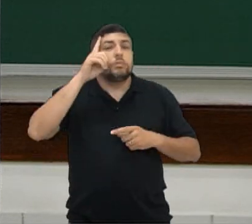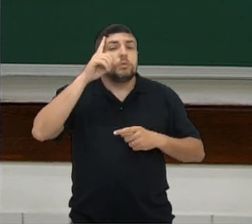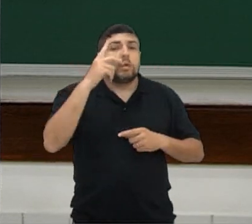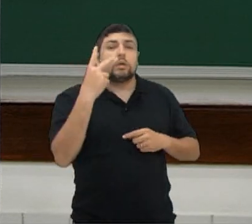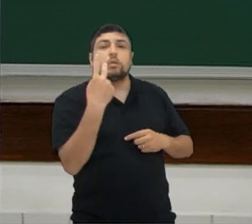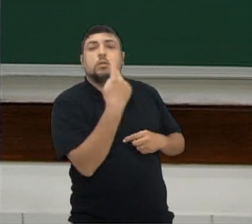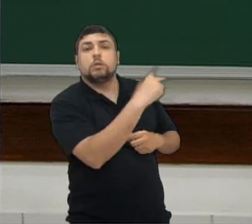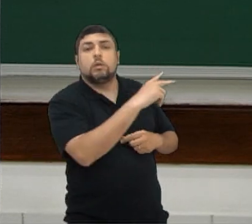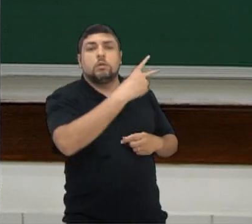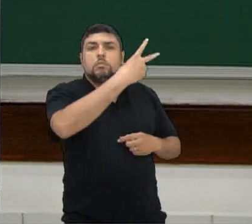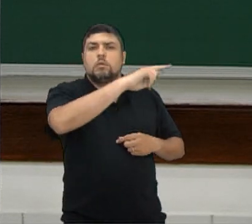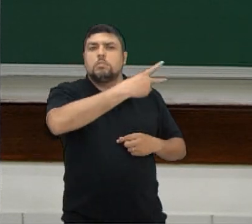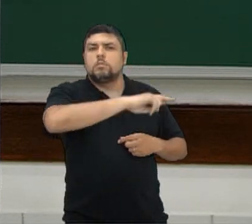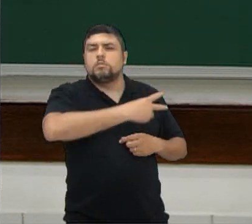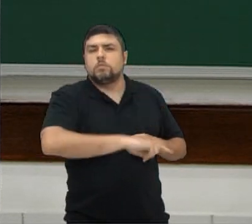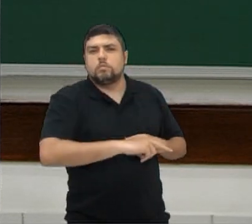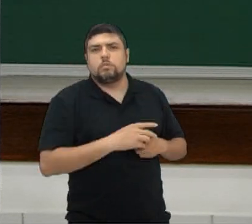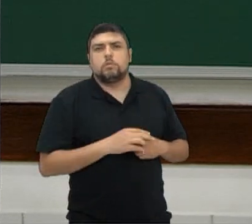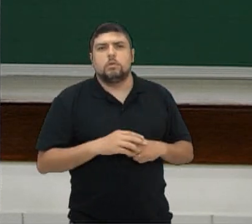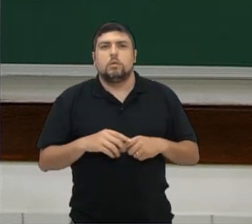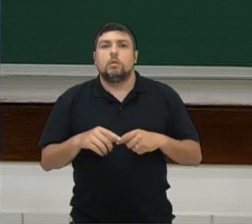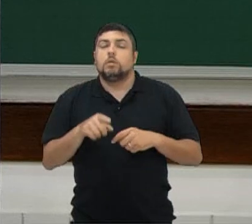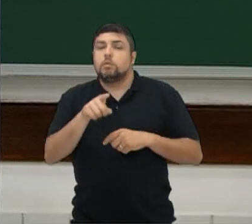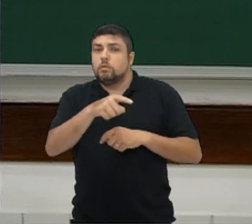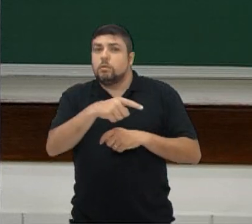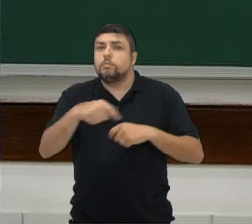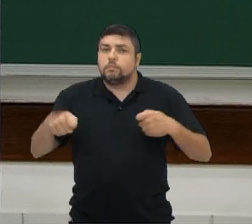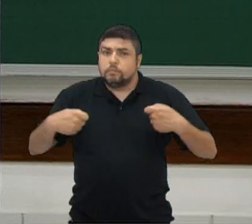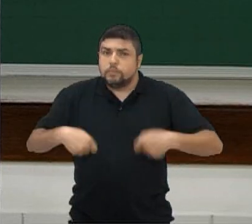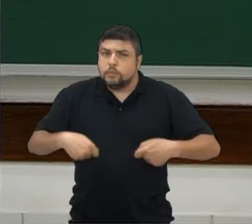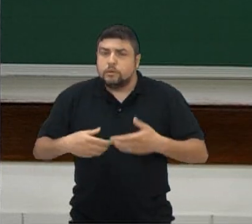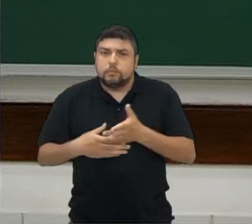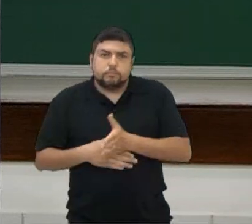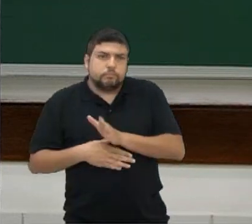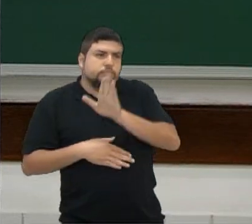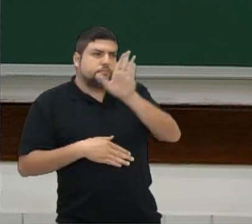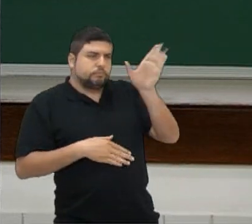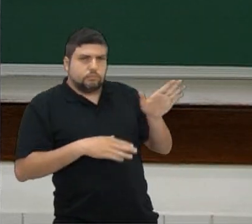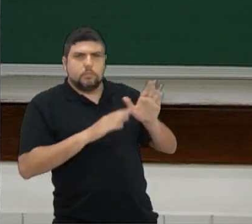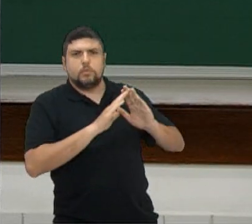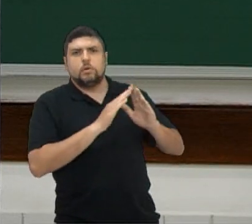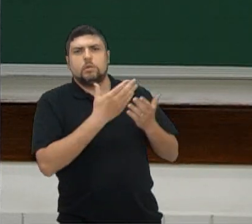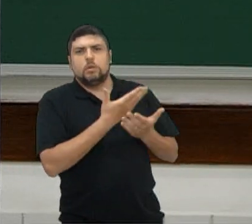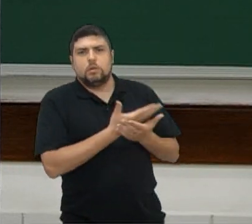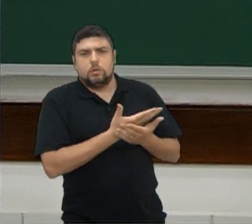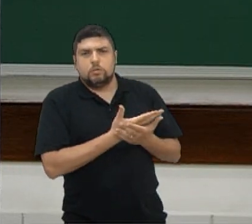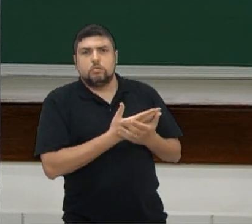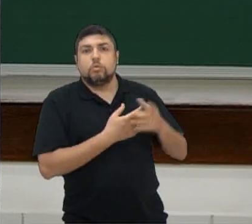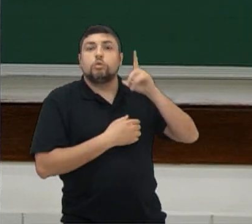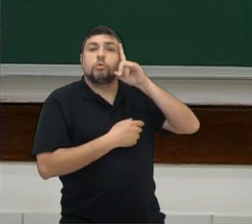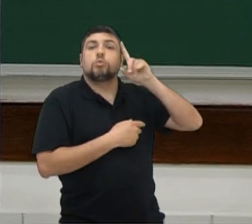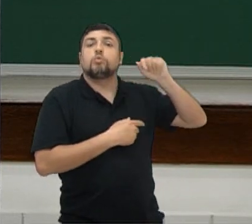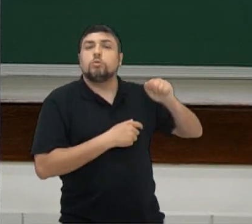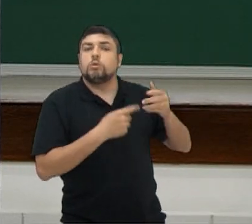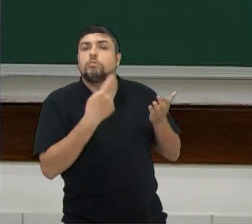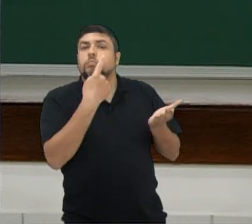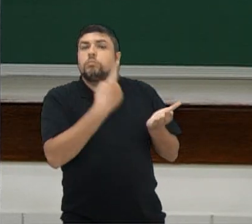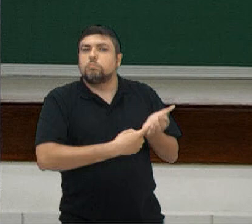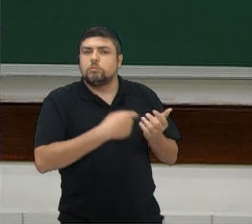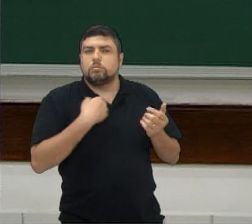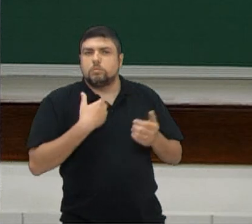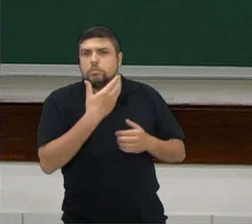recolhimento dessas atividades, né? Então vocês têm que ir até a escola no horário pré-fixado, no cronograma, no agendamento que o pedagogo